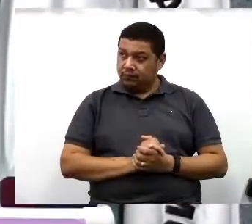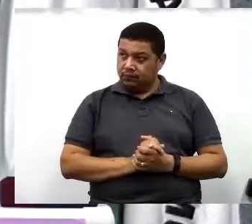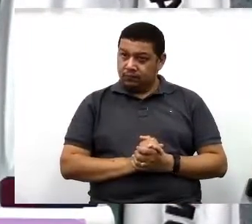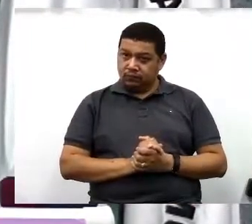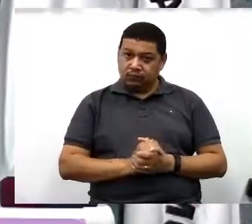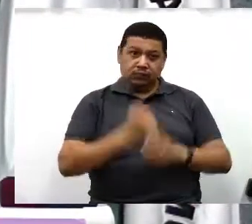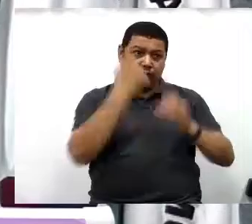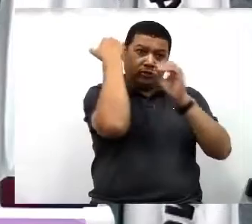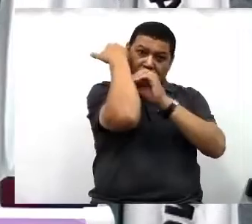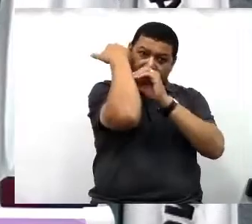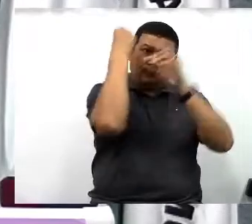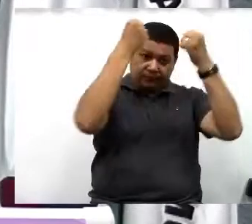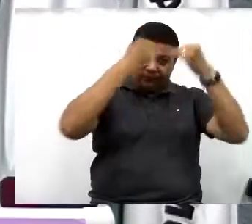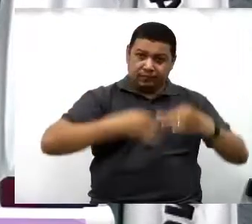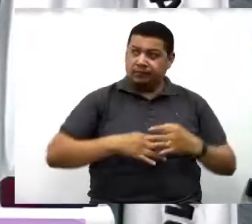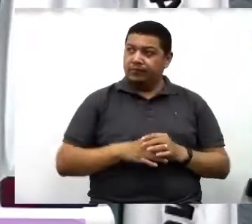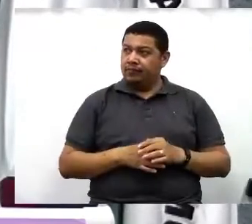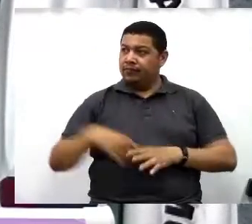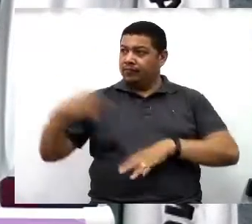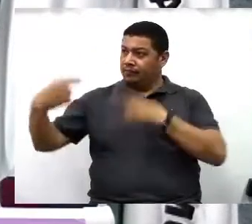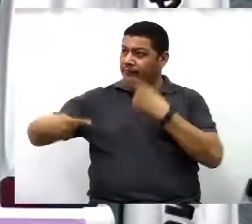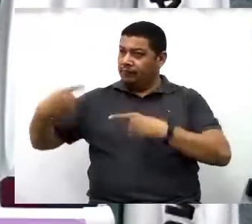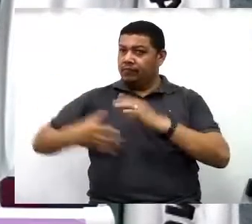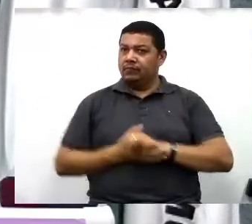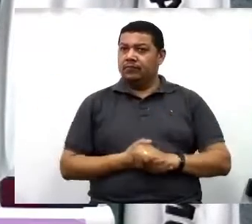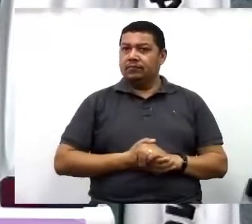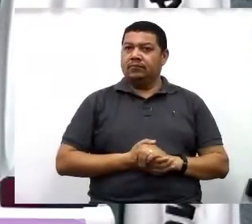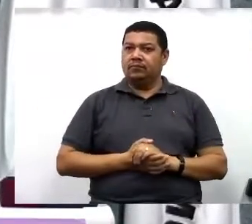vídeo falando mesmo de político.